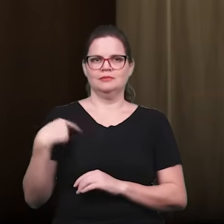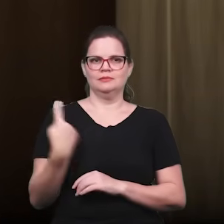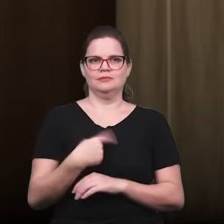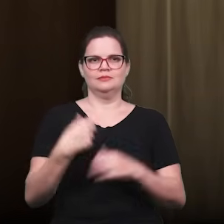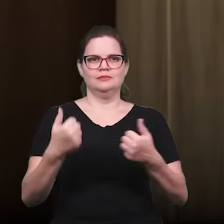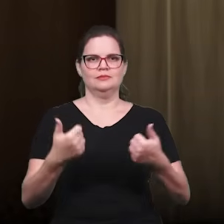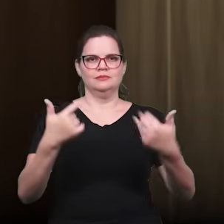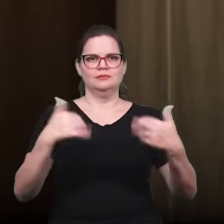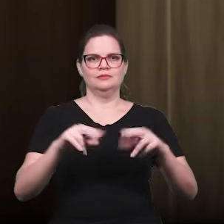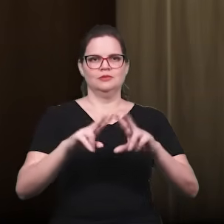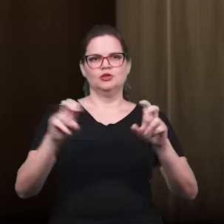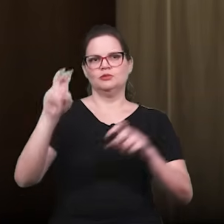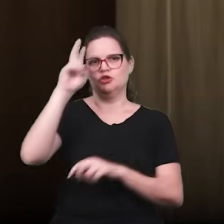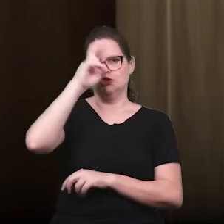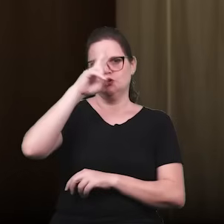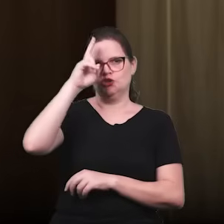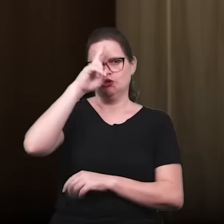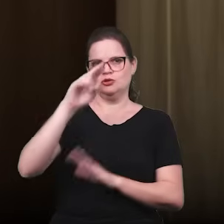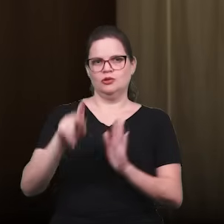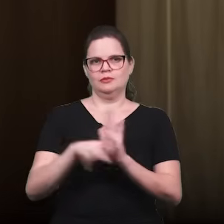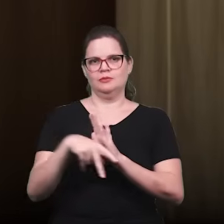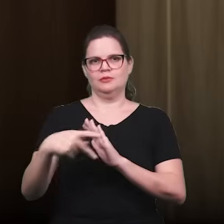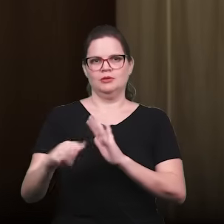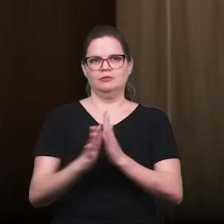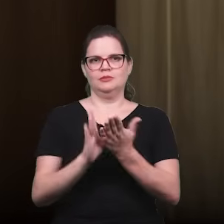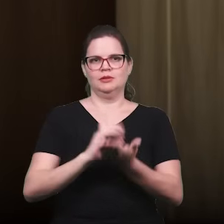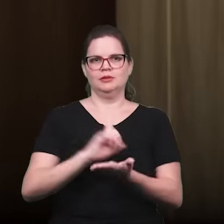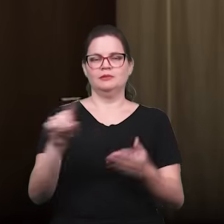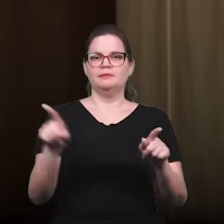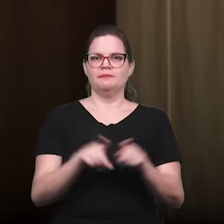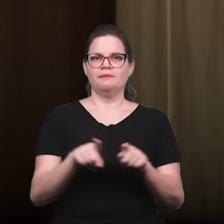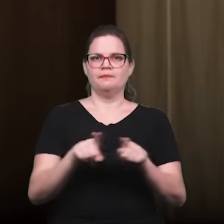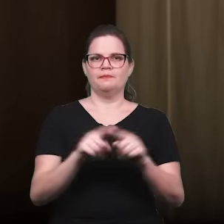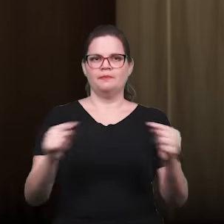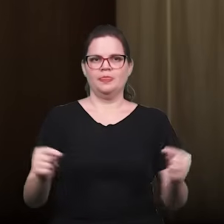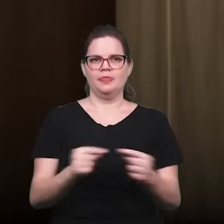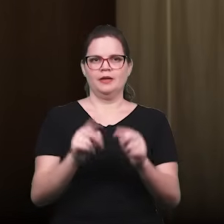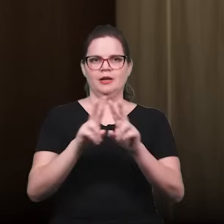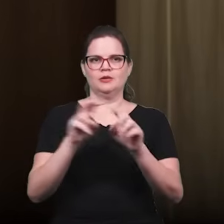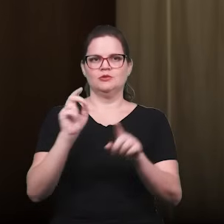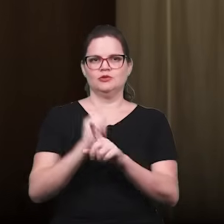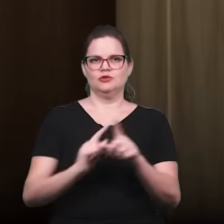falarmos das histórias bíblicas com a parte